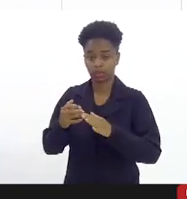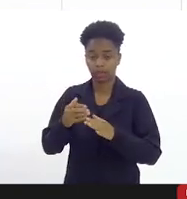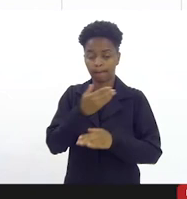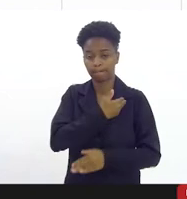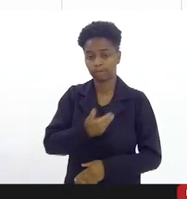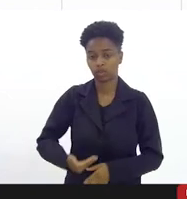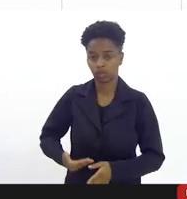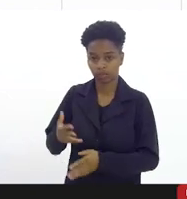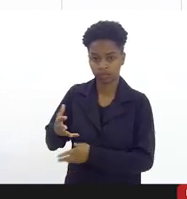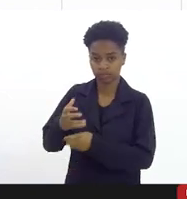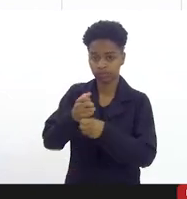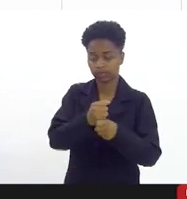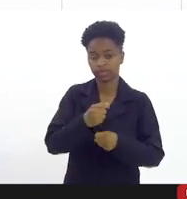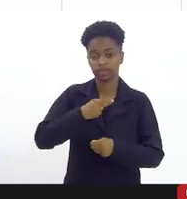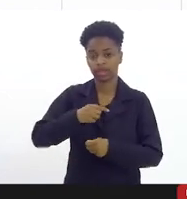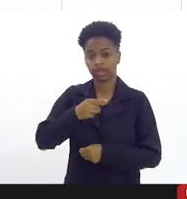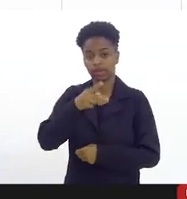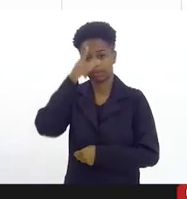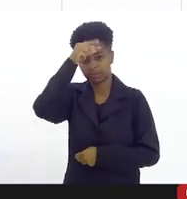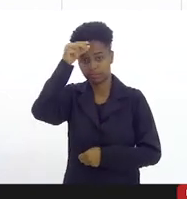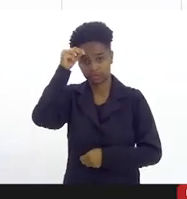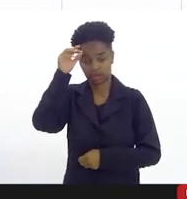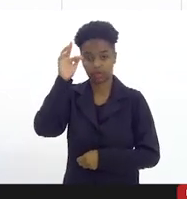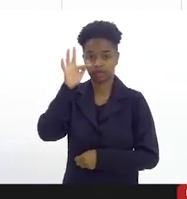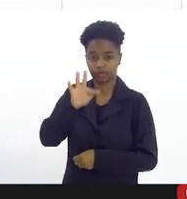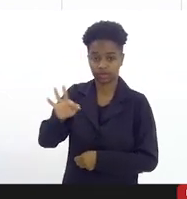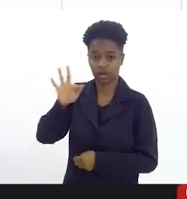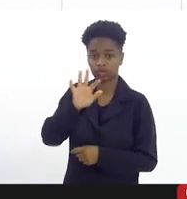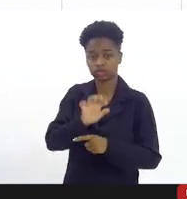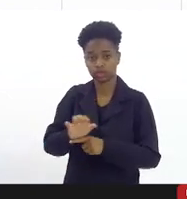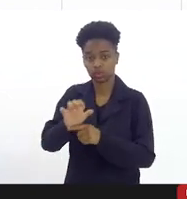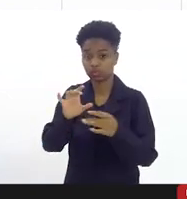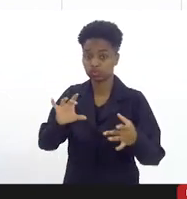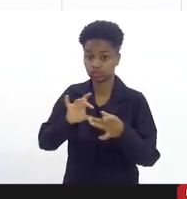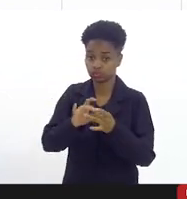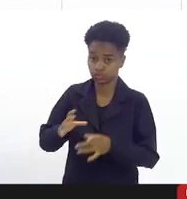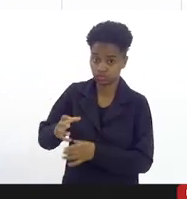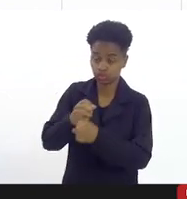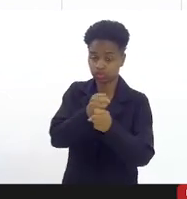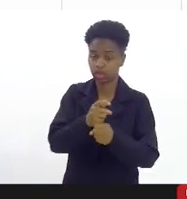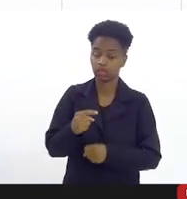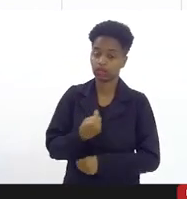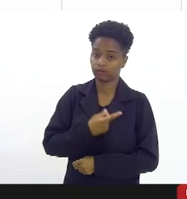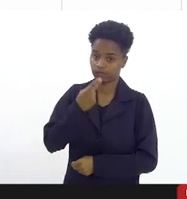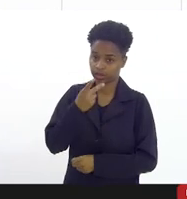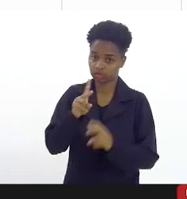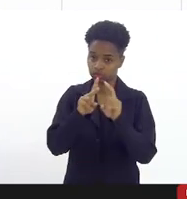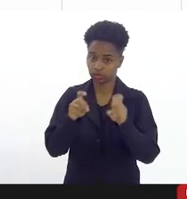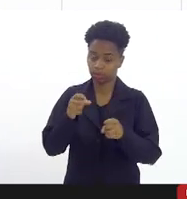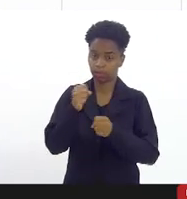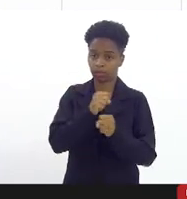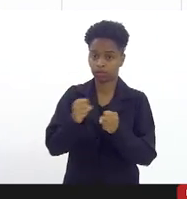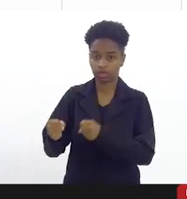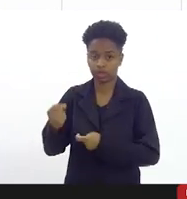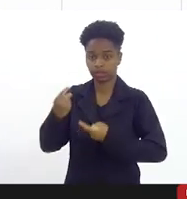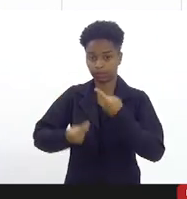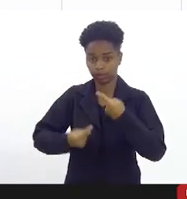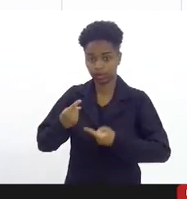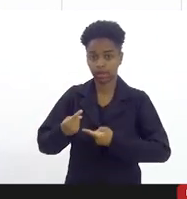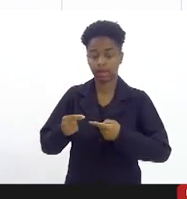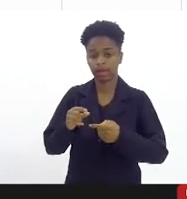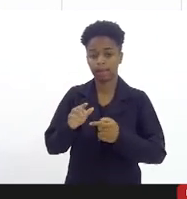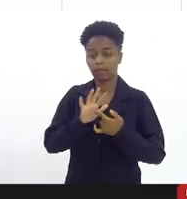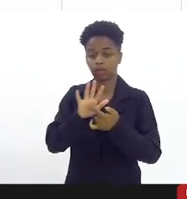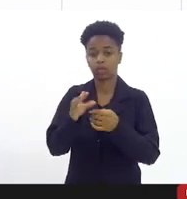instituições municipais estaduais e federais juntas né então a gente está falando de um poder político para determinar a direção da formação